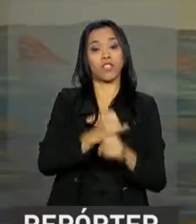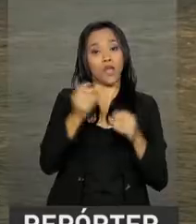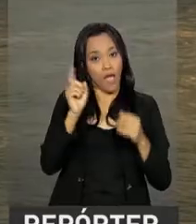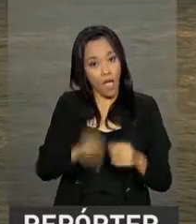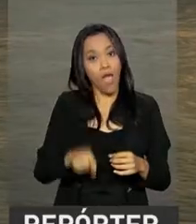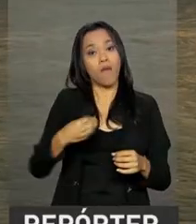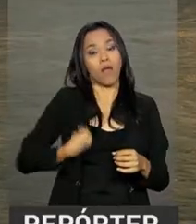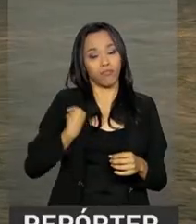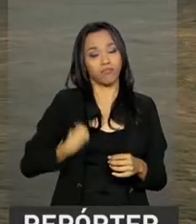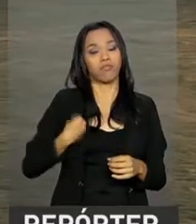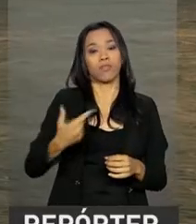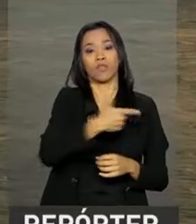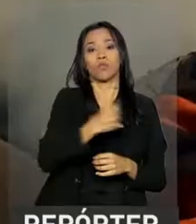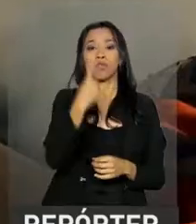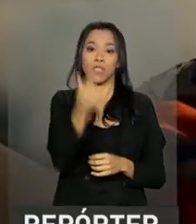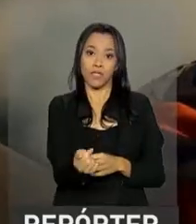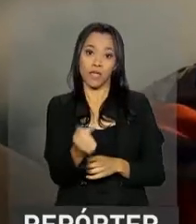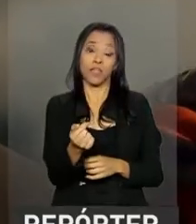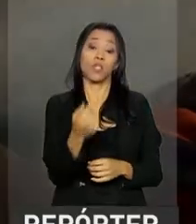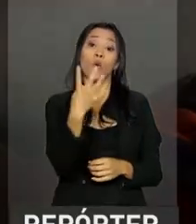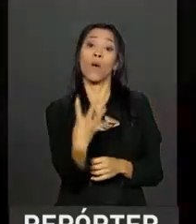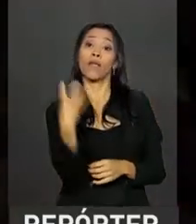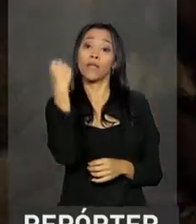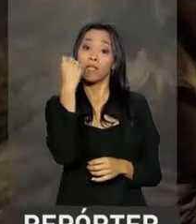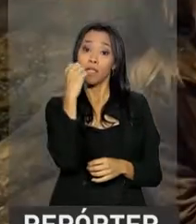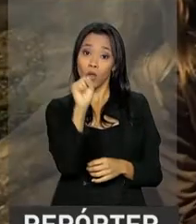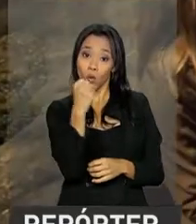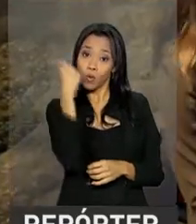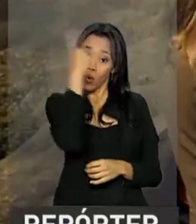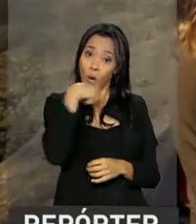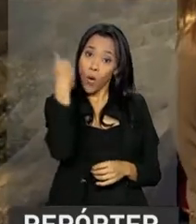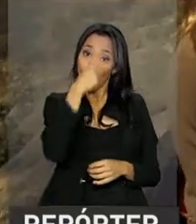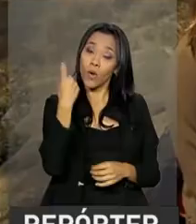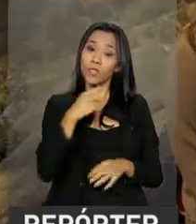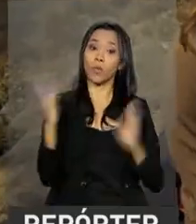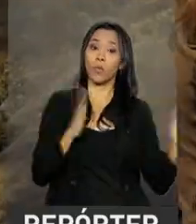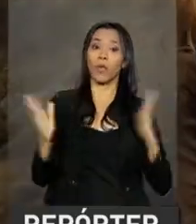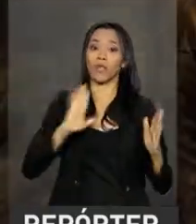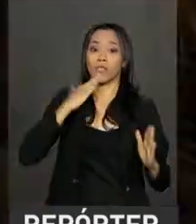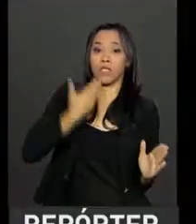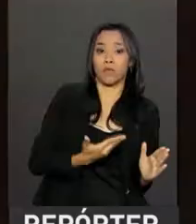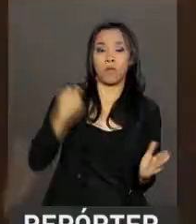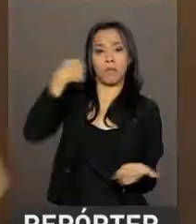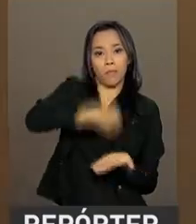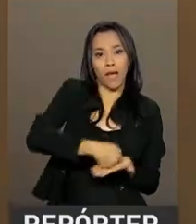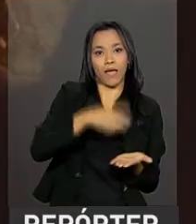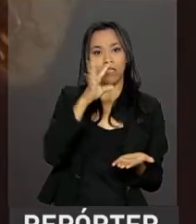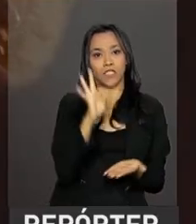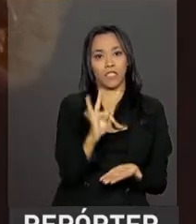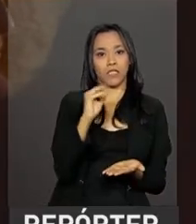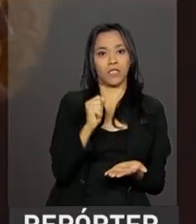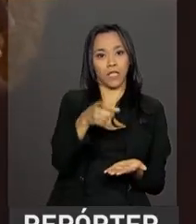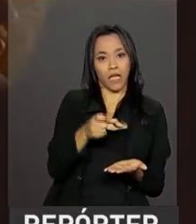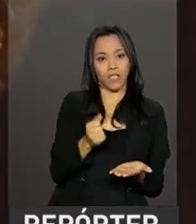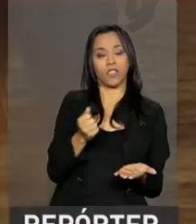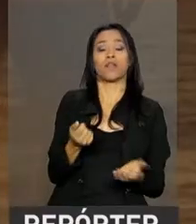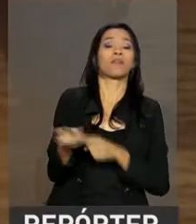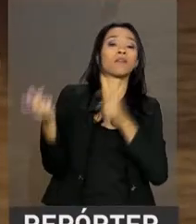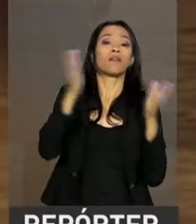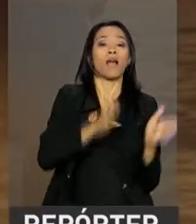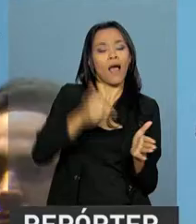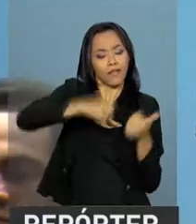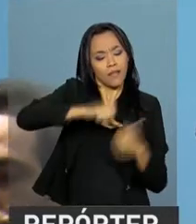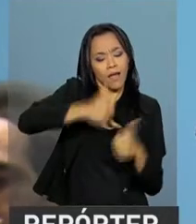7 diminui para 48 horas do prazo de solicitação pagamento de taxas análise e concessão de